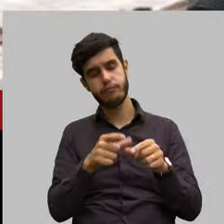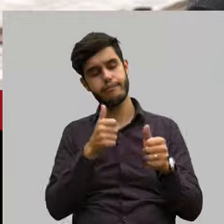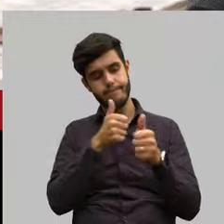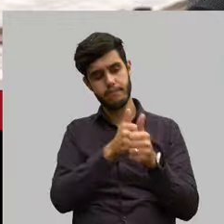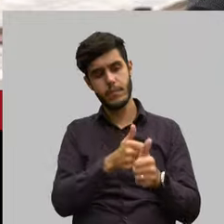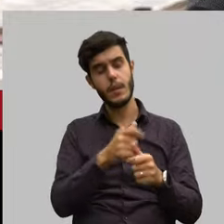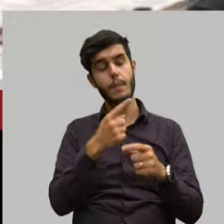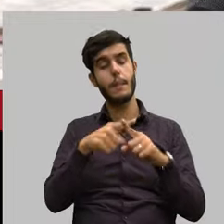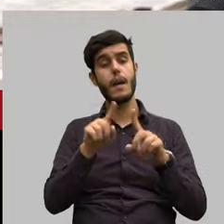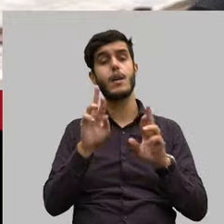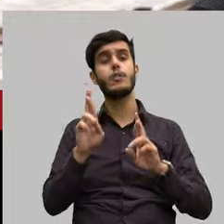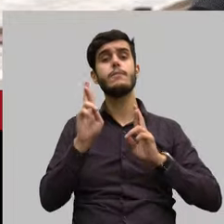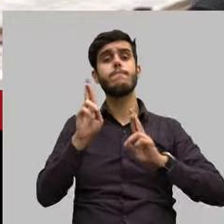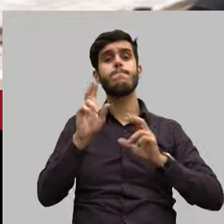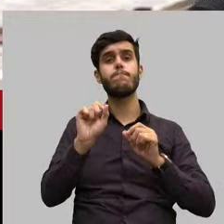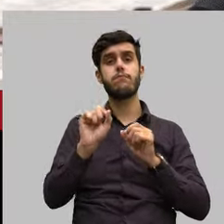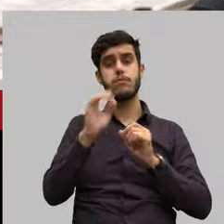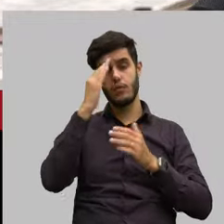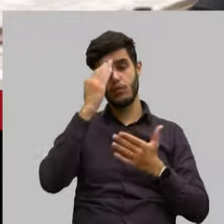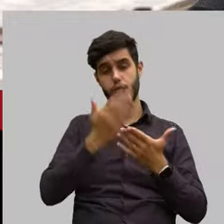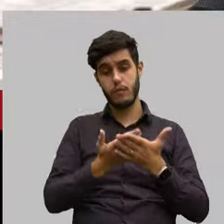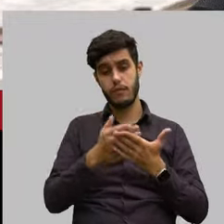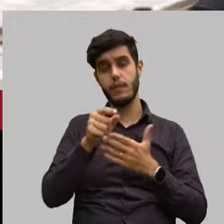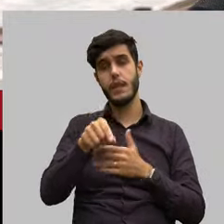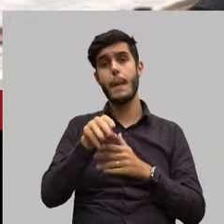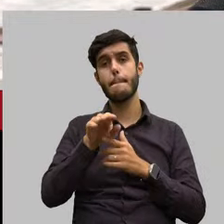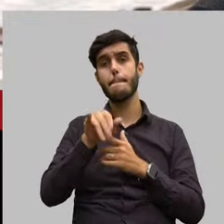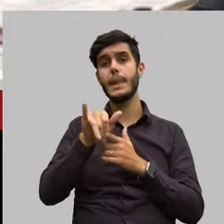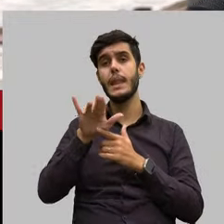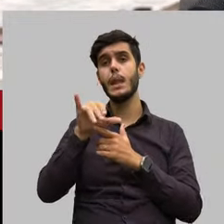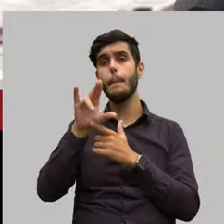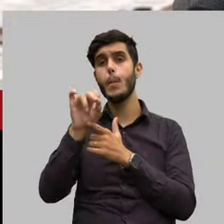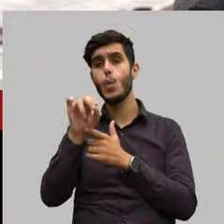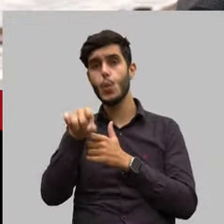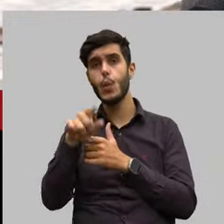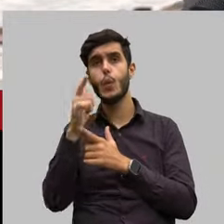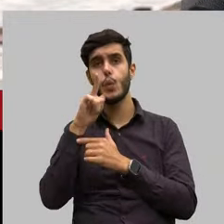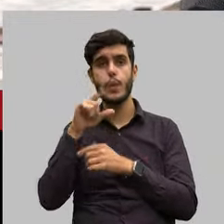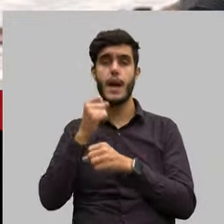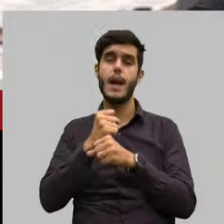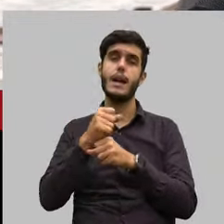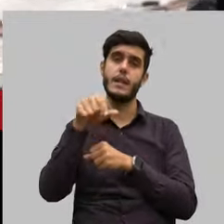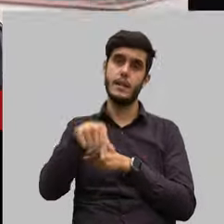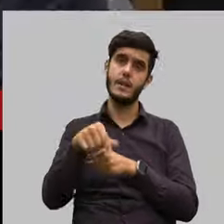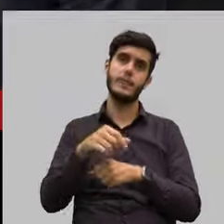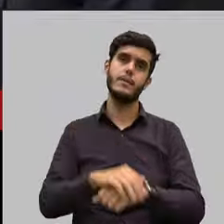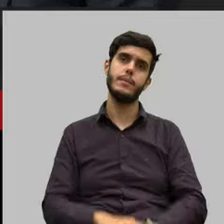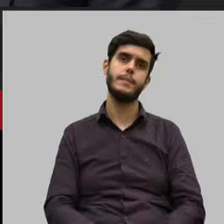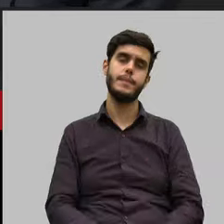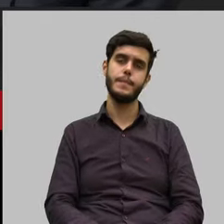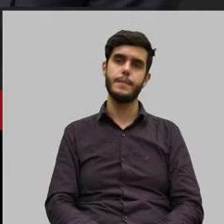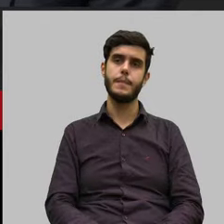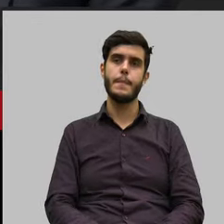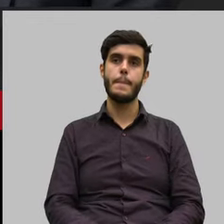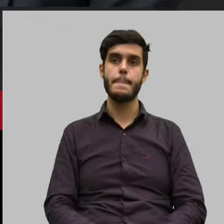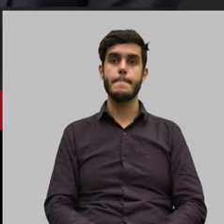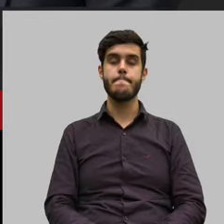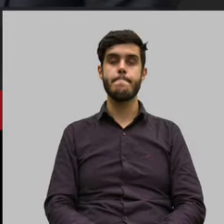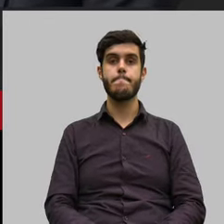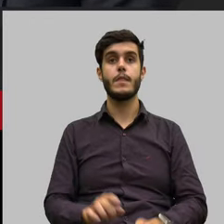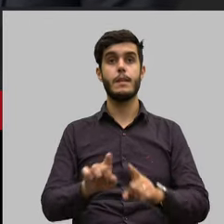eh o mínimo desse índice Neste ano em seguida o índice da para a saúde